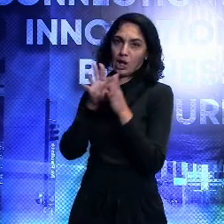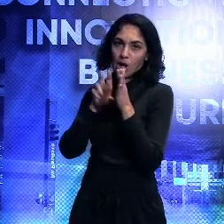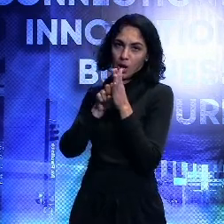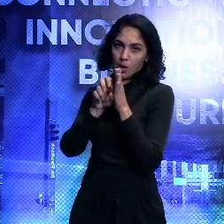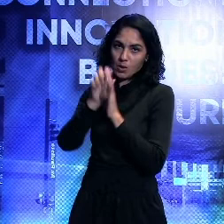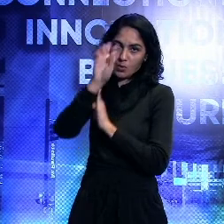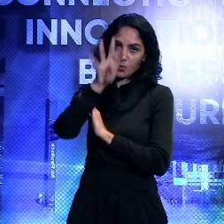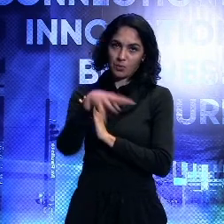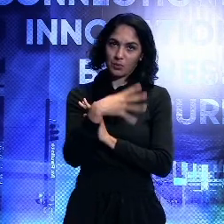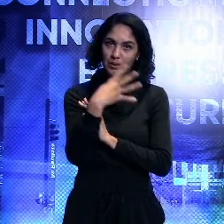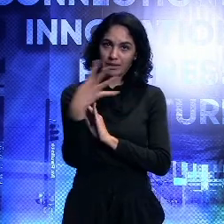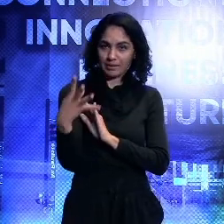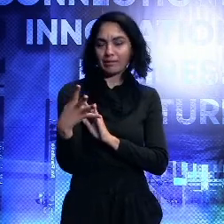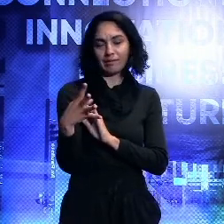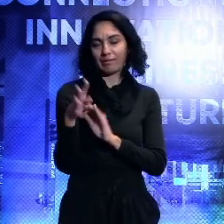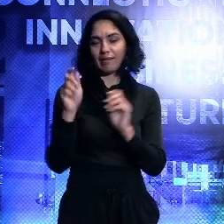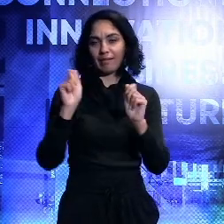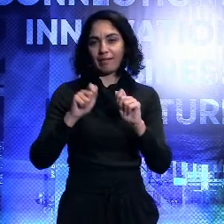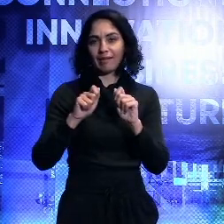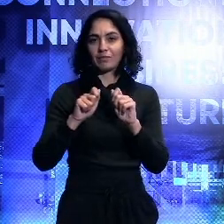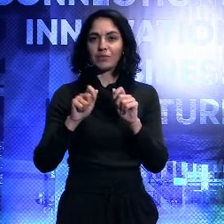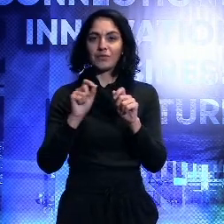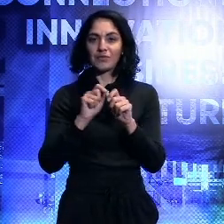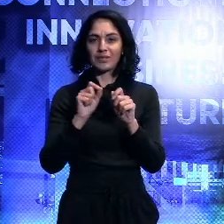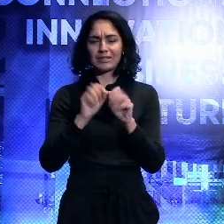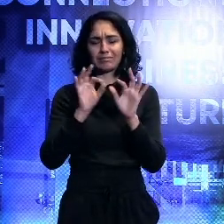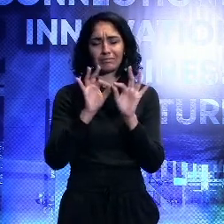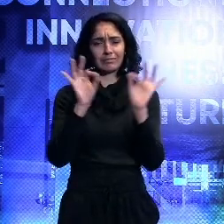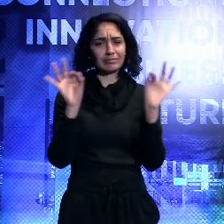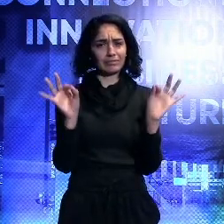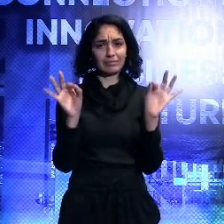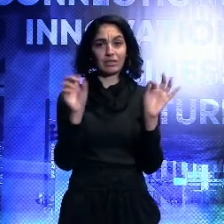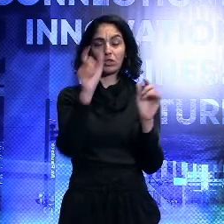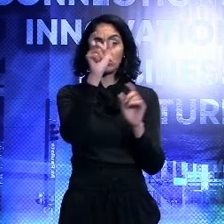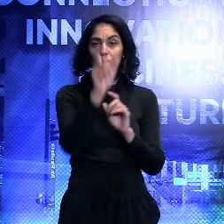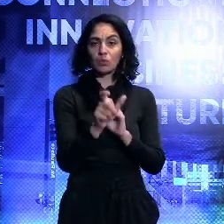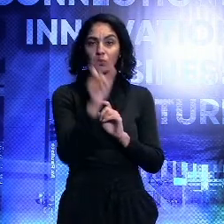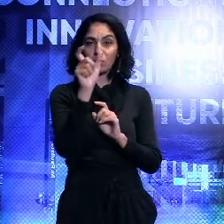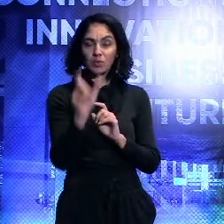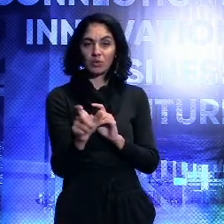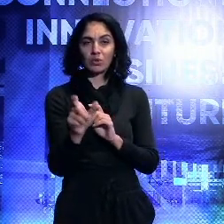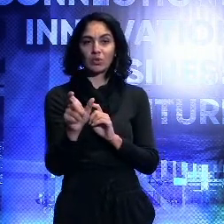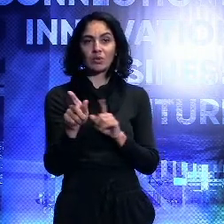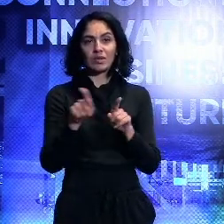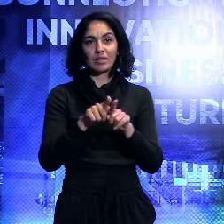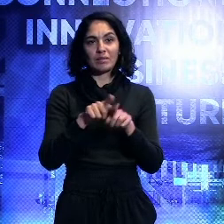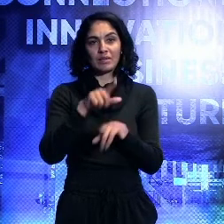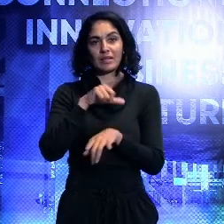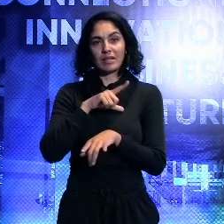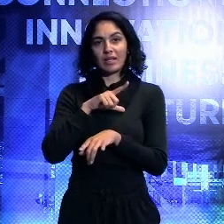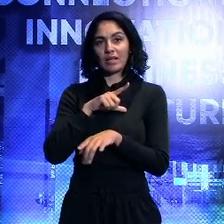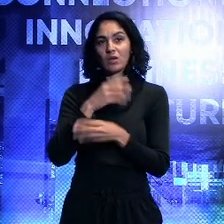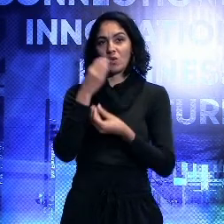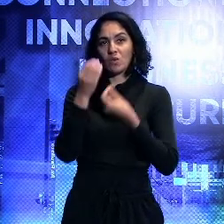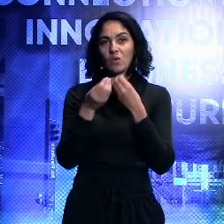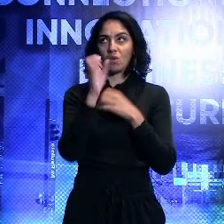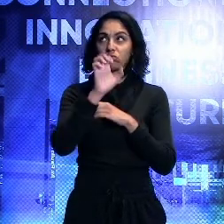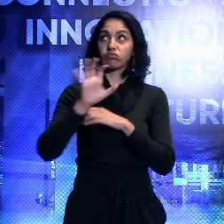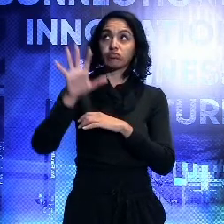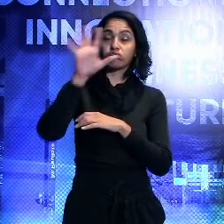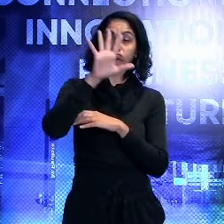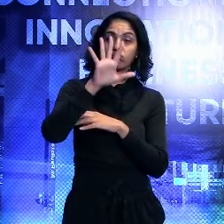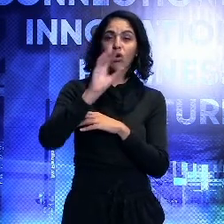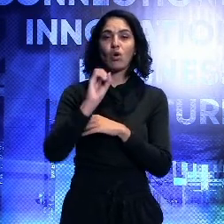distinct para achar as pessoas no SQL, ou seja lá, pessoas, região, from pessoas, e vou dizer qual é a região que eu tenho, ou eu vou fazer